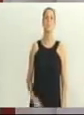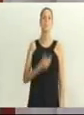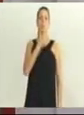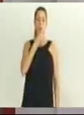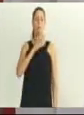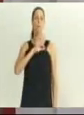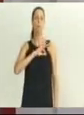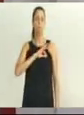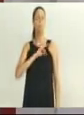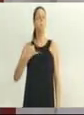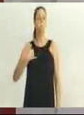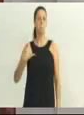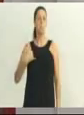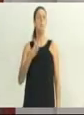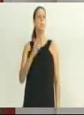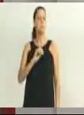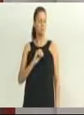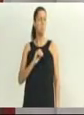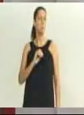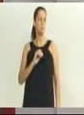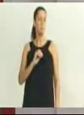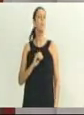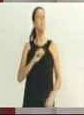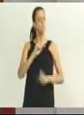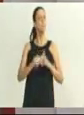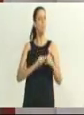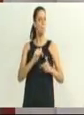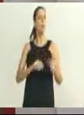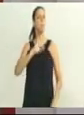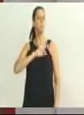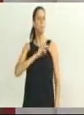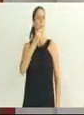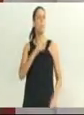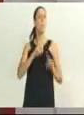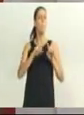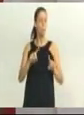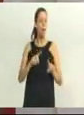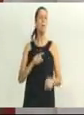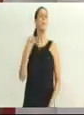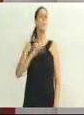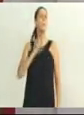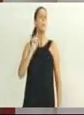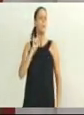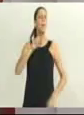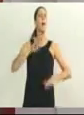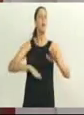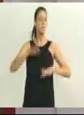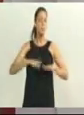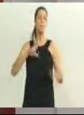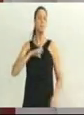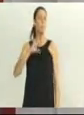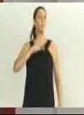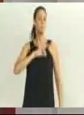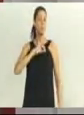30 anos. Até ganha razoavelmente bem na guarda. Mas o triste é ver guarda de trânsito ganha R$.200, muitas vezes R 700 limpo,